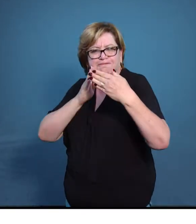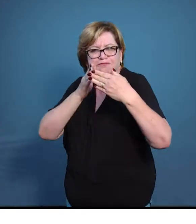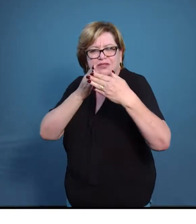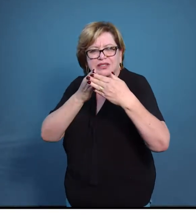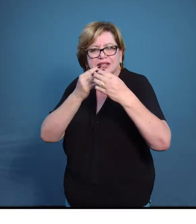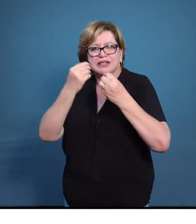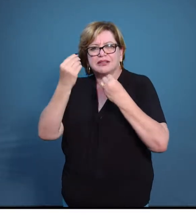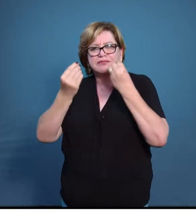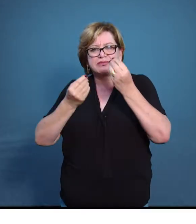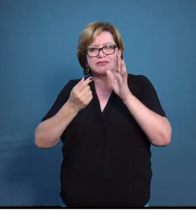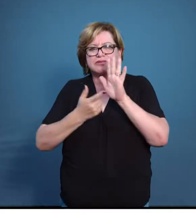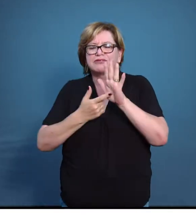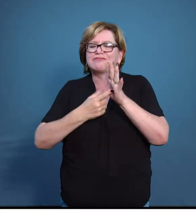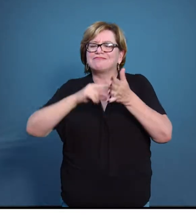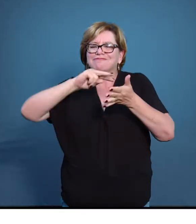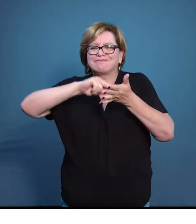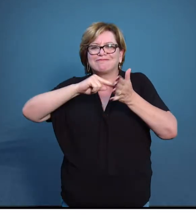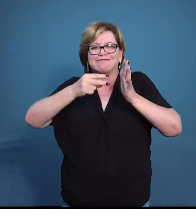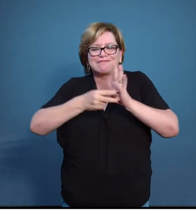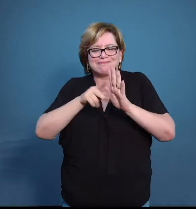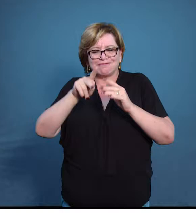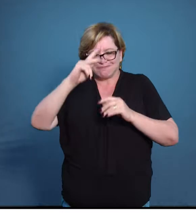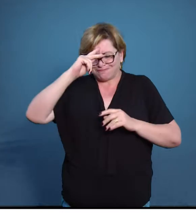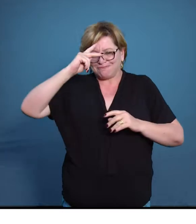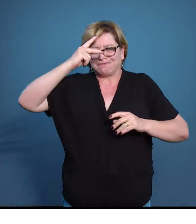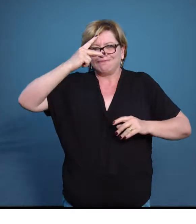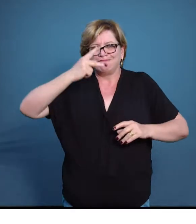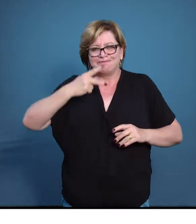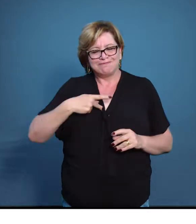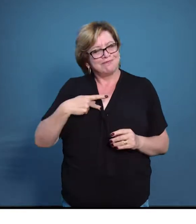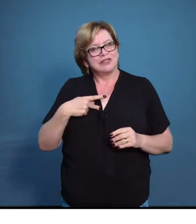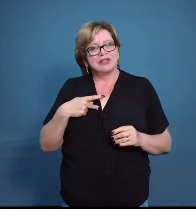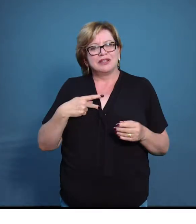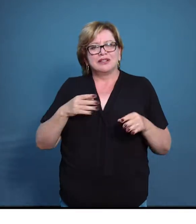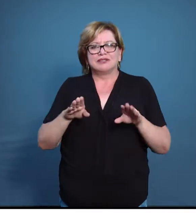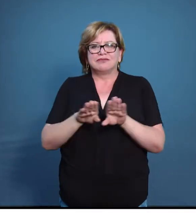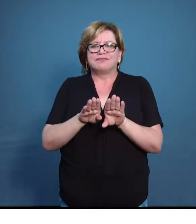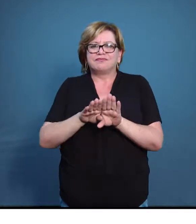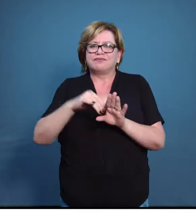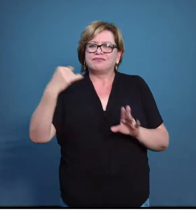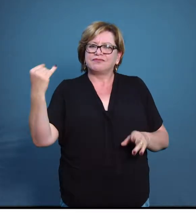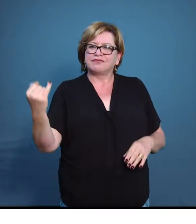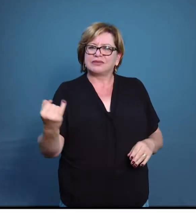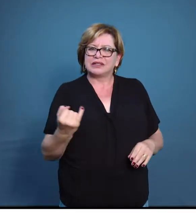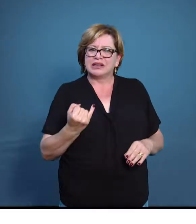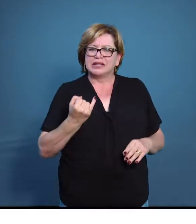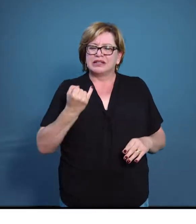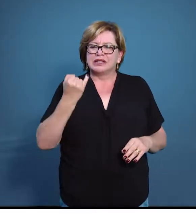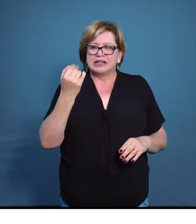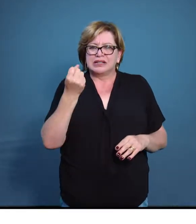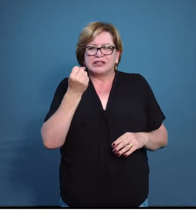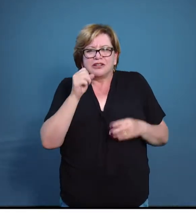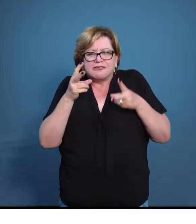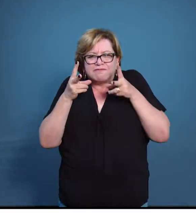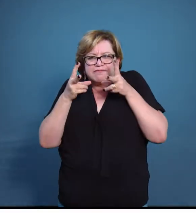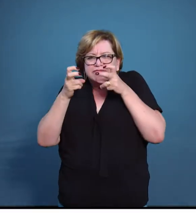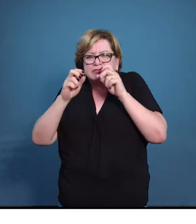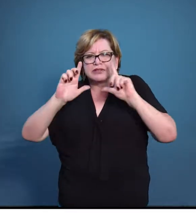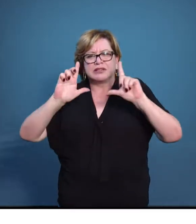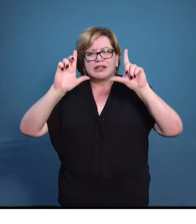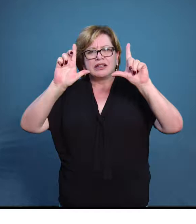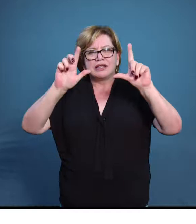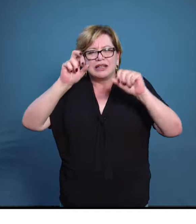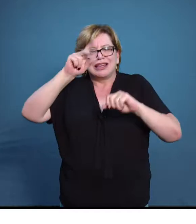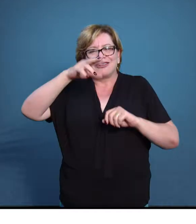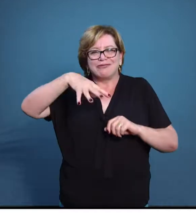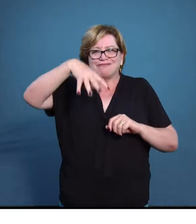dela, colocando os nossos significados. É importante também que a gente perceba que o analisar a obra é como um acender e